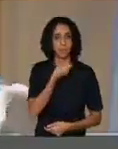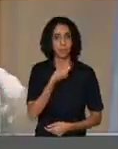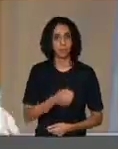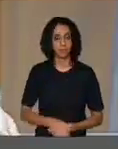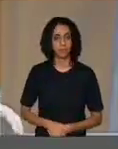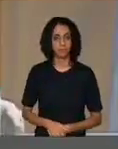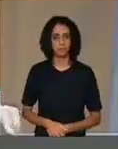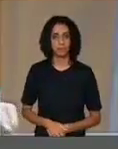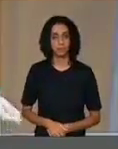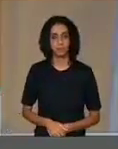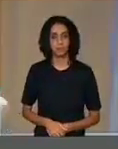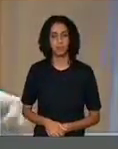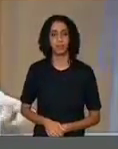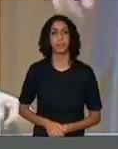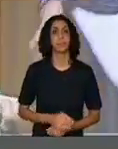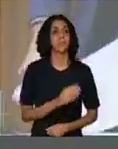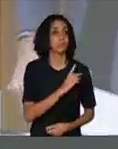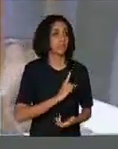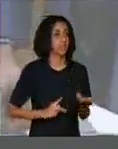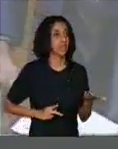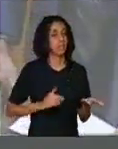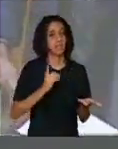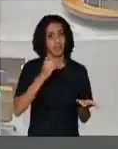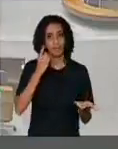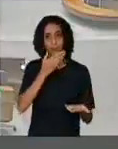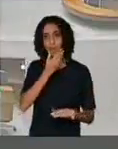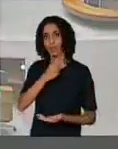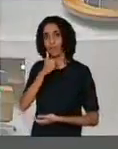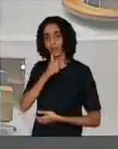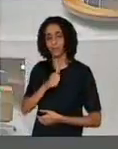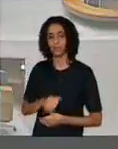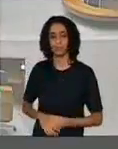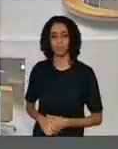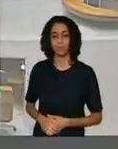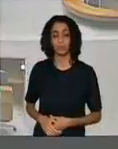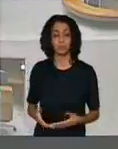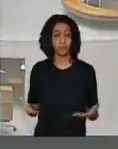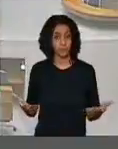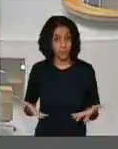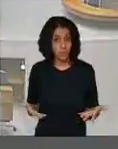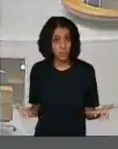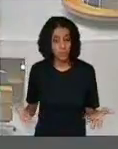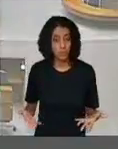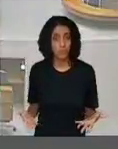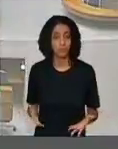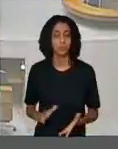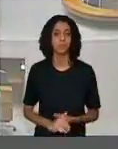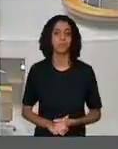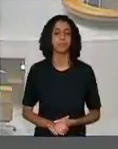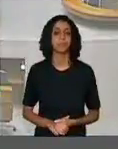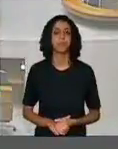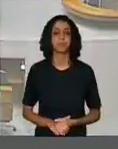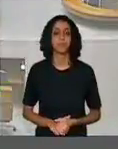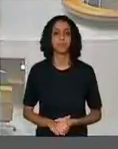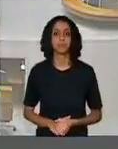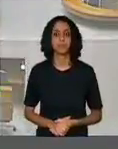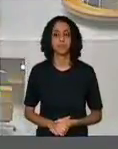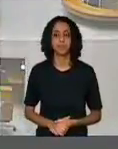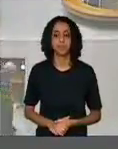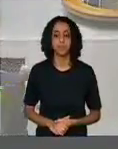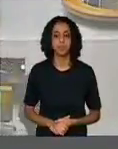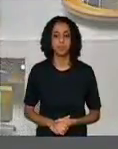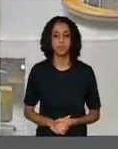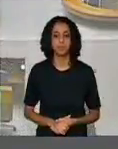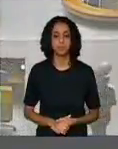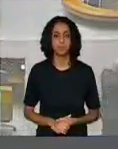Senhor presidente, senhores e senhoras deputados, hoje é um fato no Brasil que a